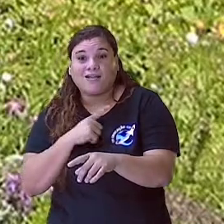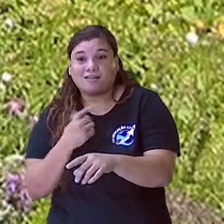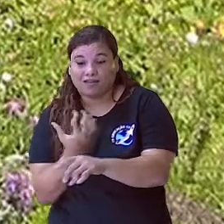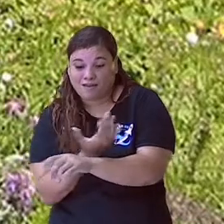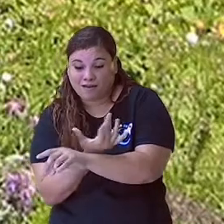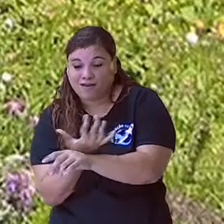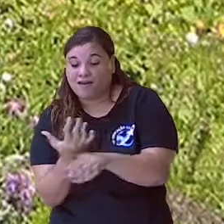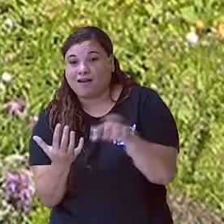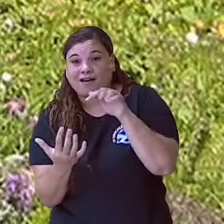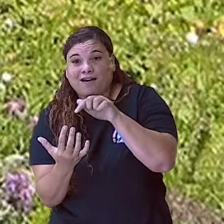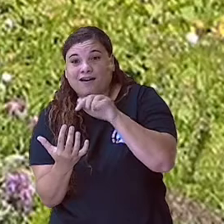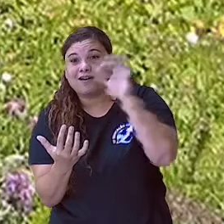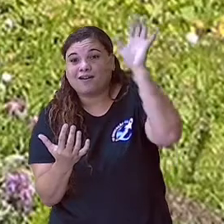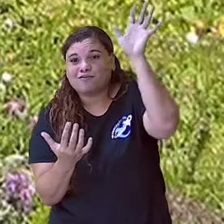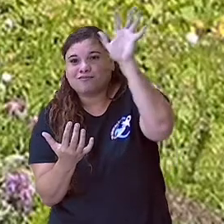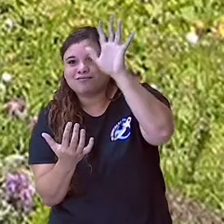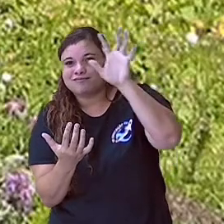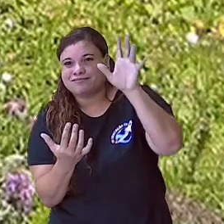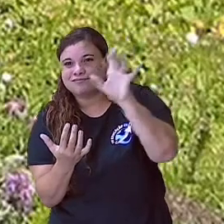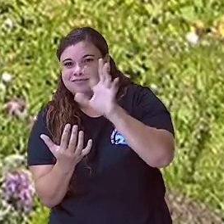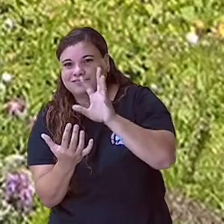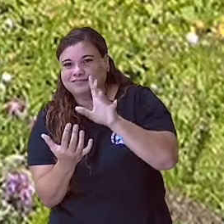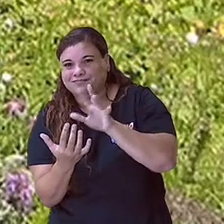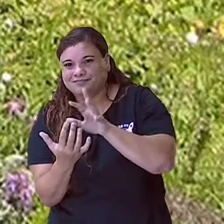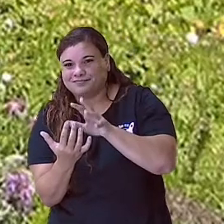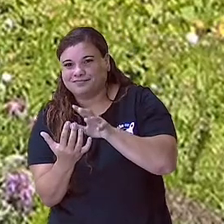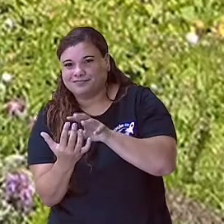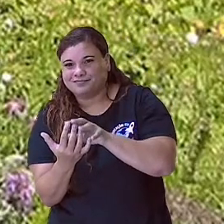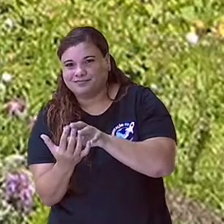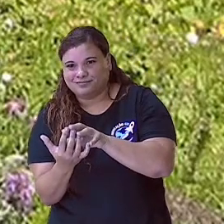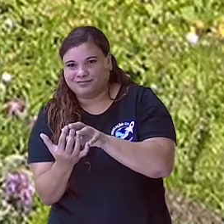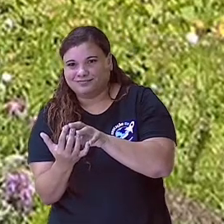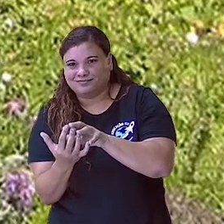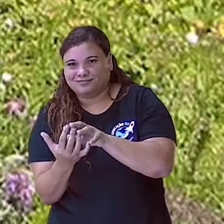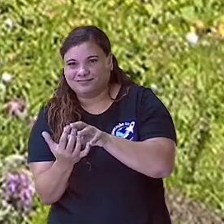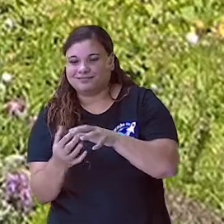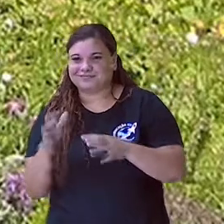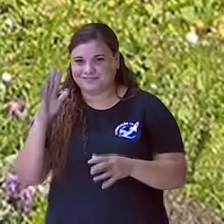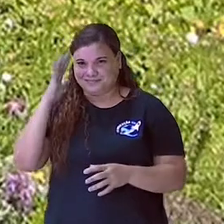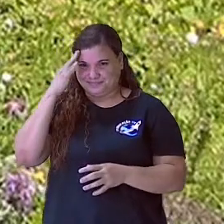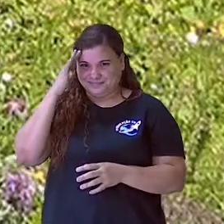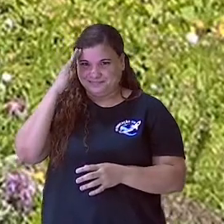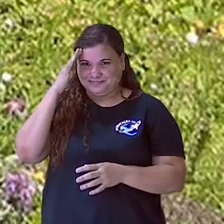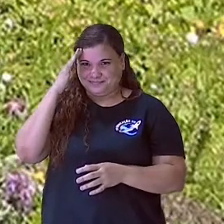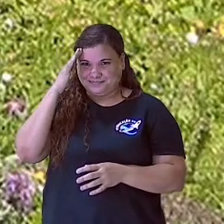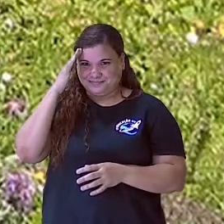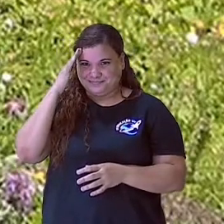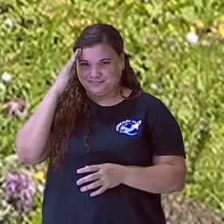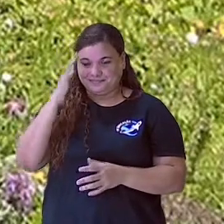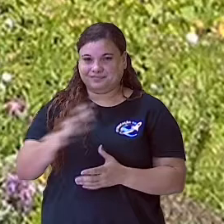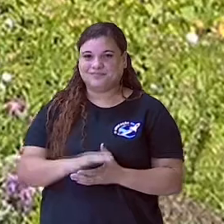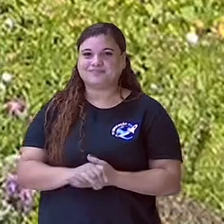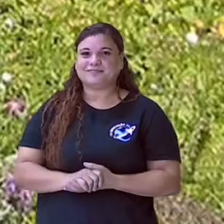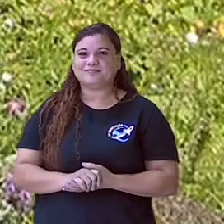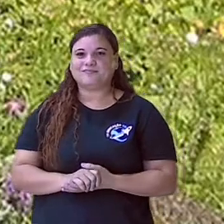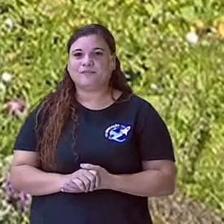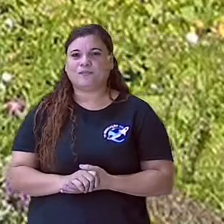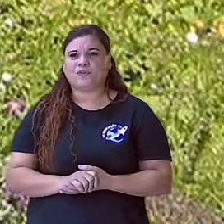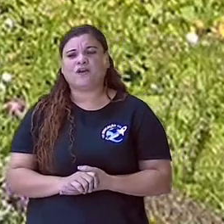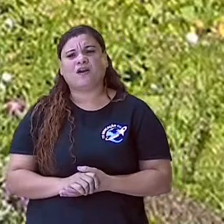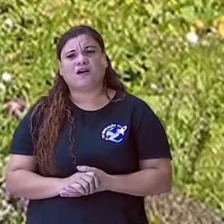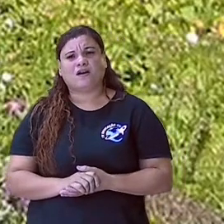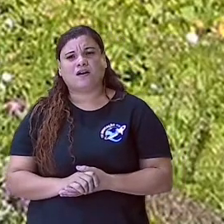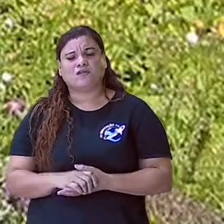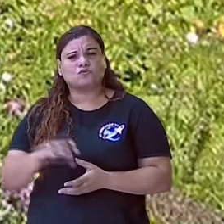fica livre apenas algumas